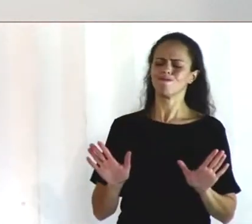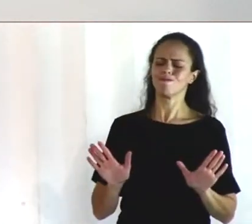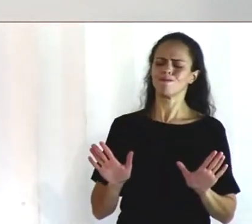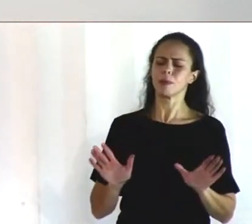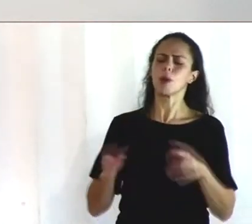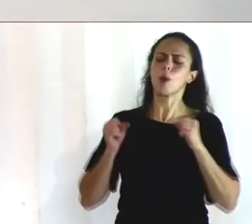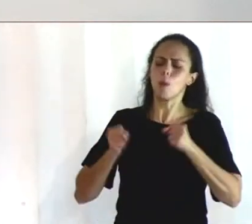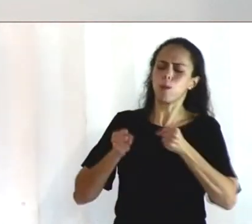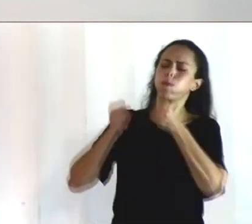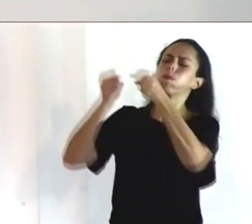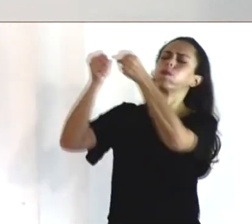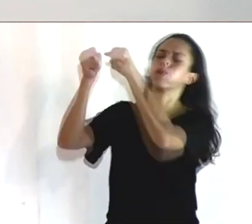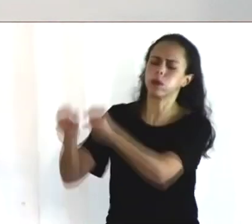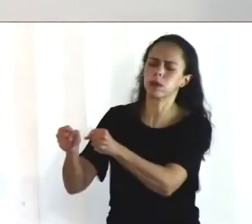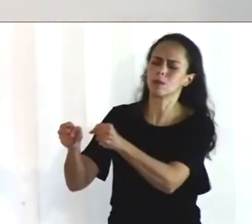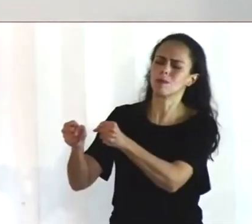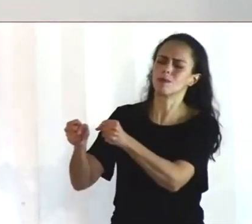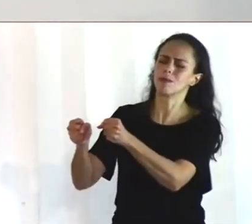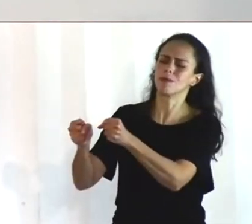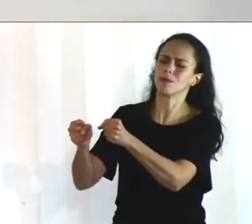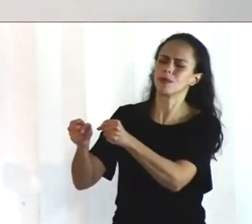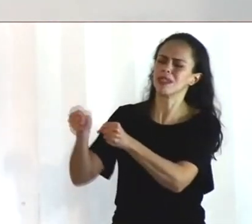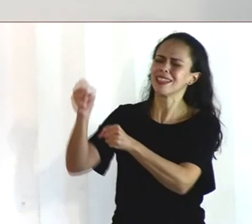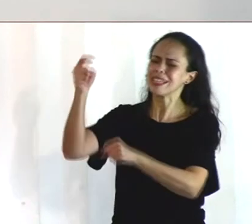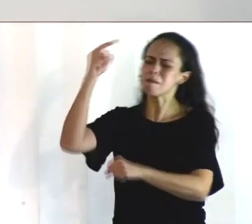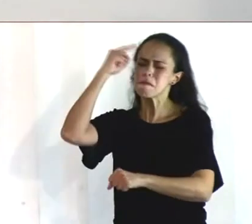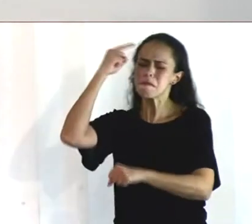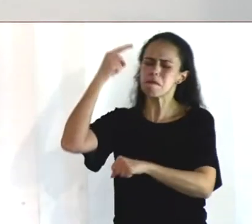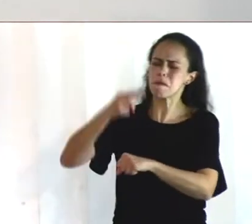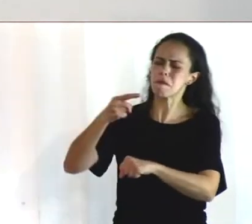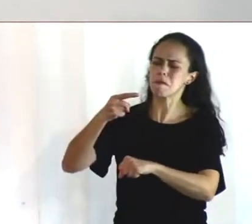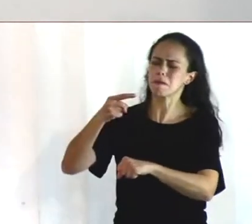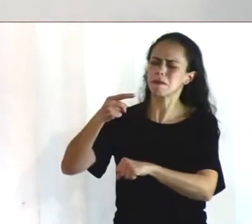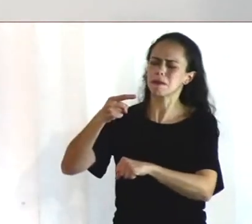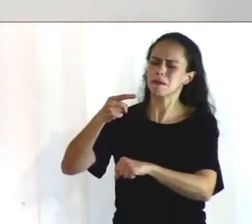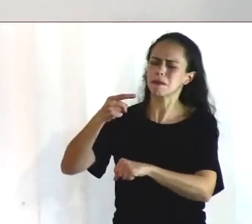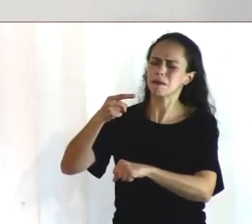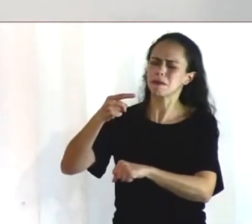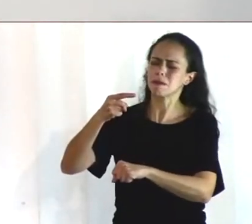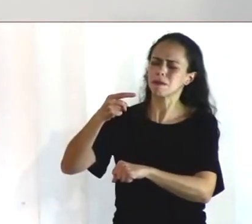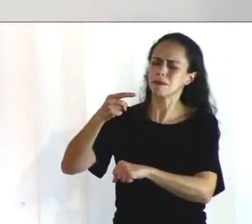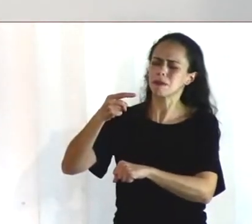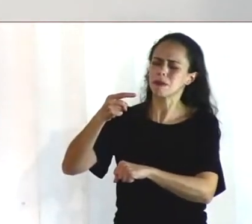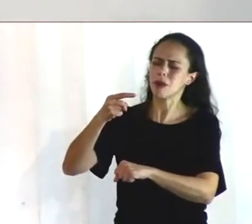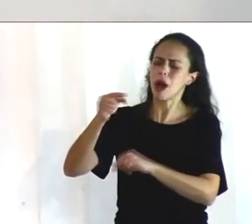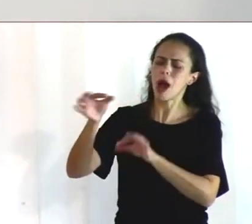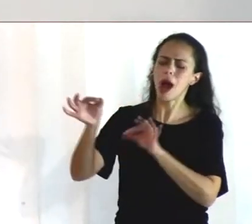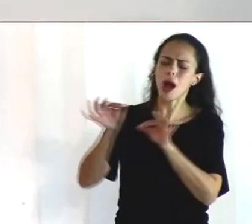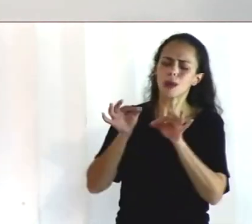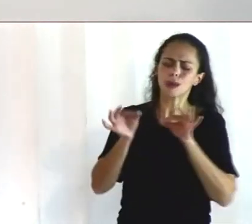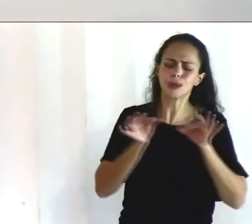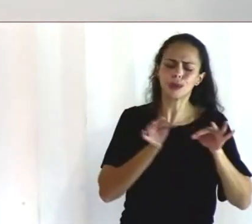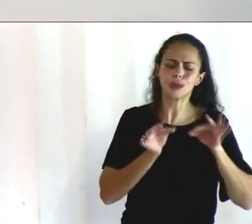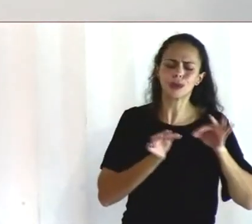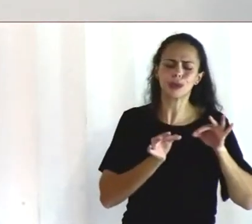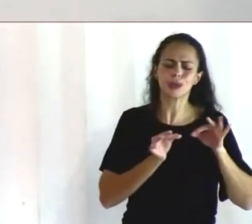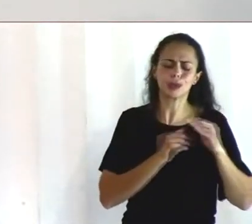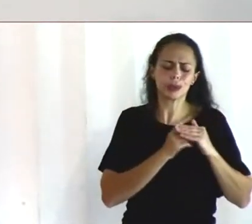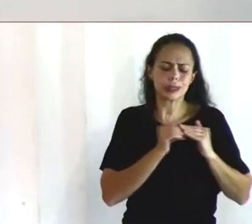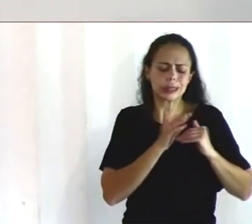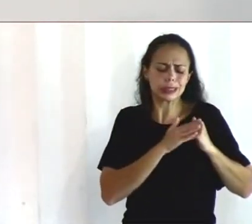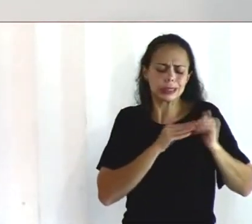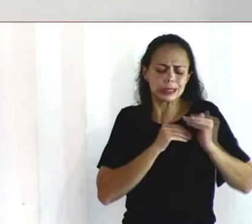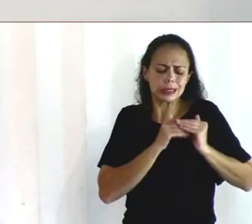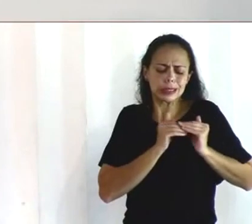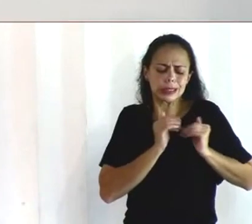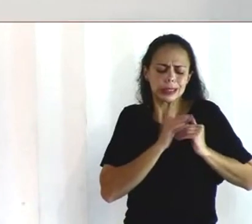Teu. Vem com a Tua autoridade, Senhor, tratar das enfermidades da nossa vida. E se o Teu Santo Espírito já